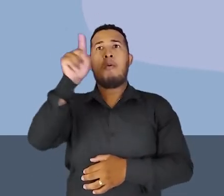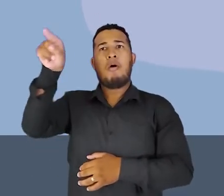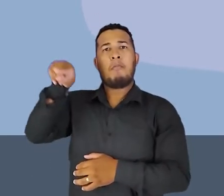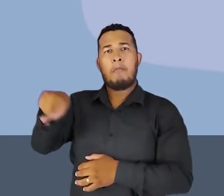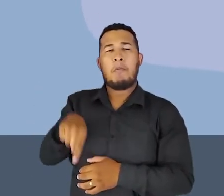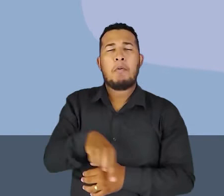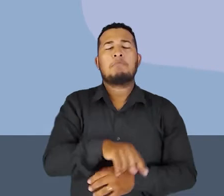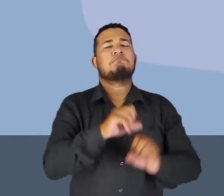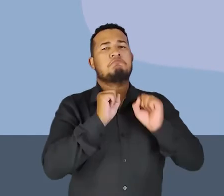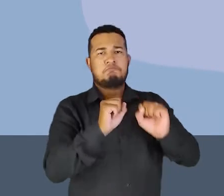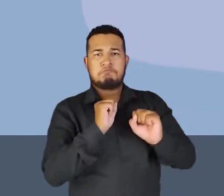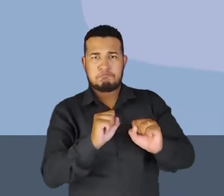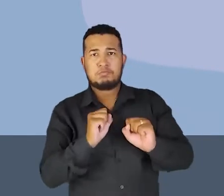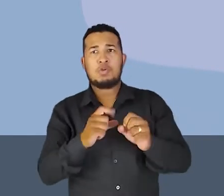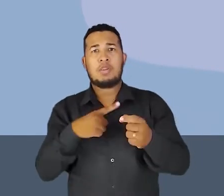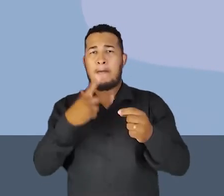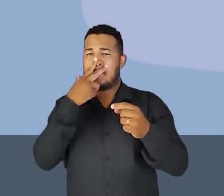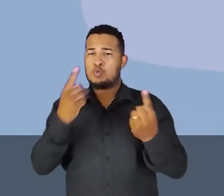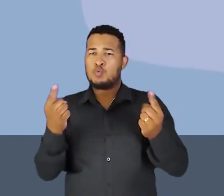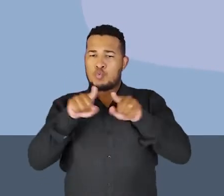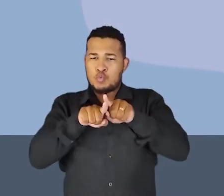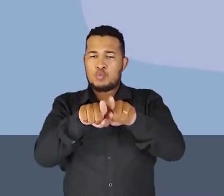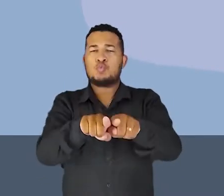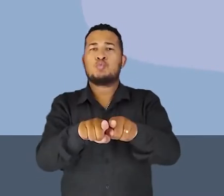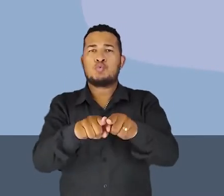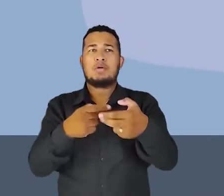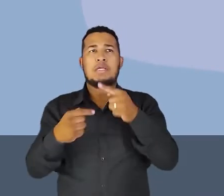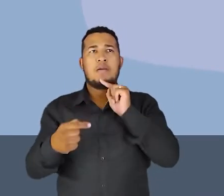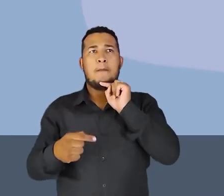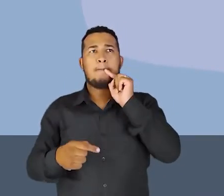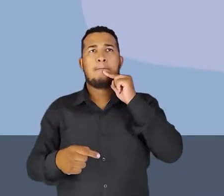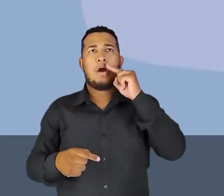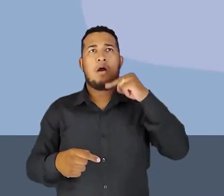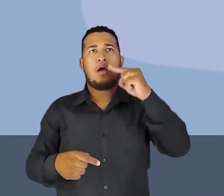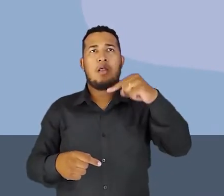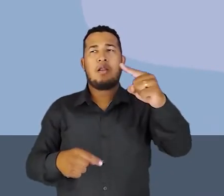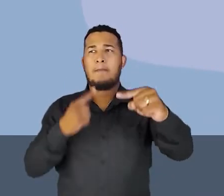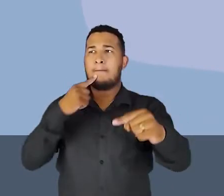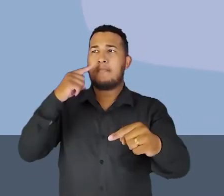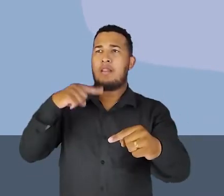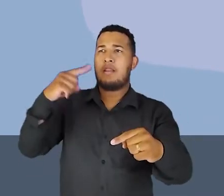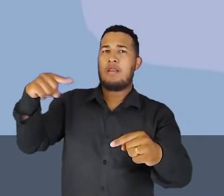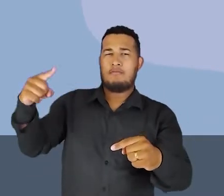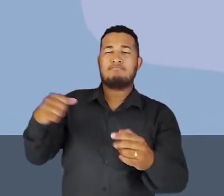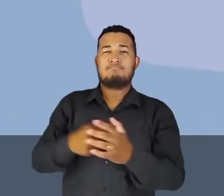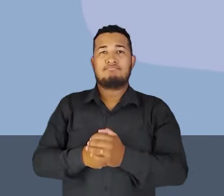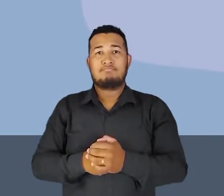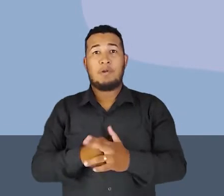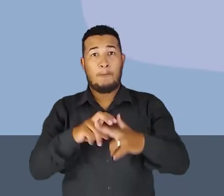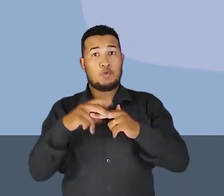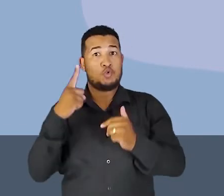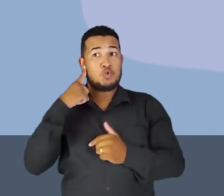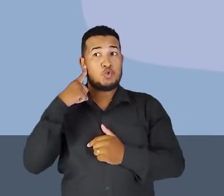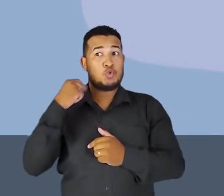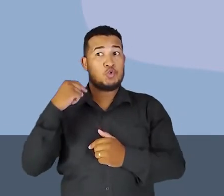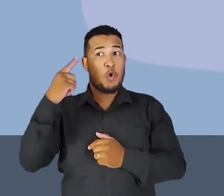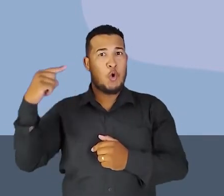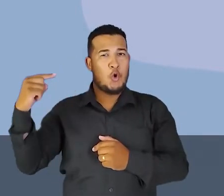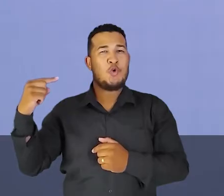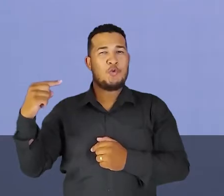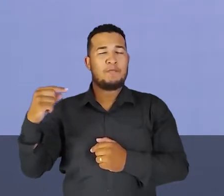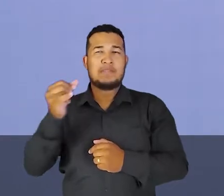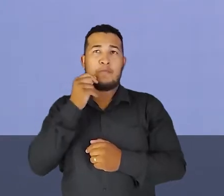longitudinais, elas trabalham paralela à sua propagação, né? E temos a característica seguinte: o som, o